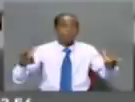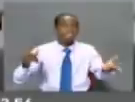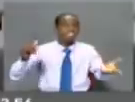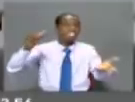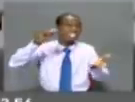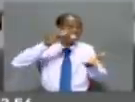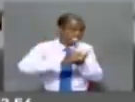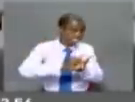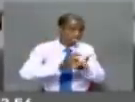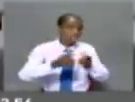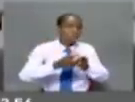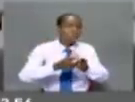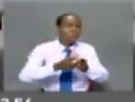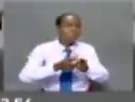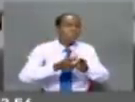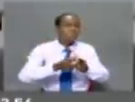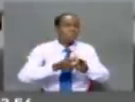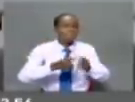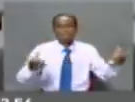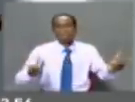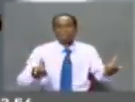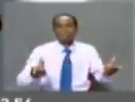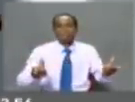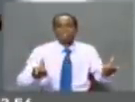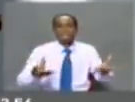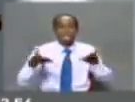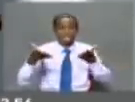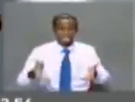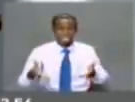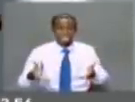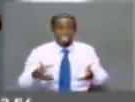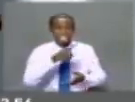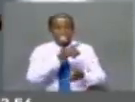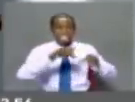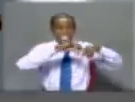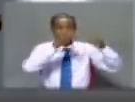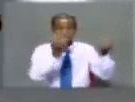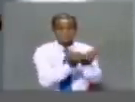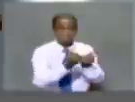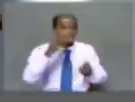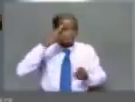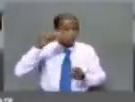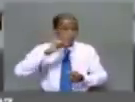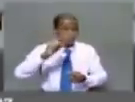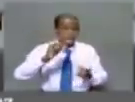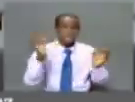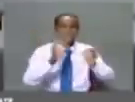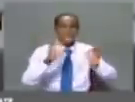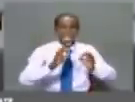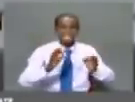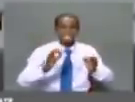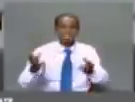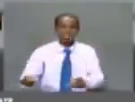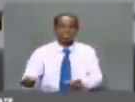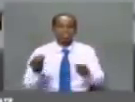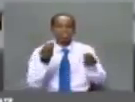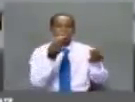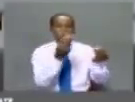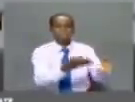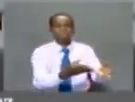um dos maiores aeroportos da África, uma empresa sem historial de construção civil, nem de